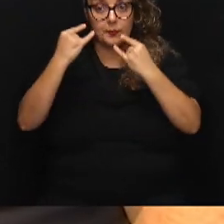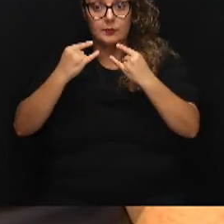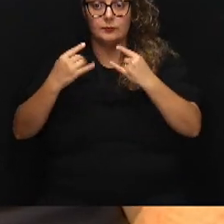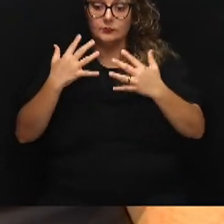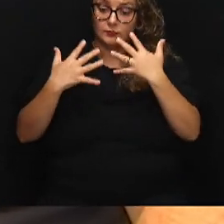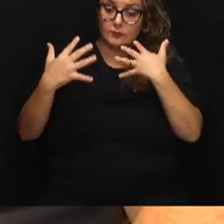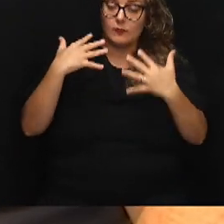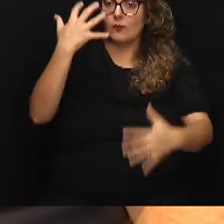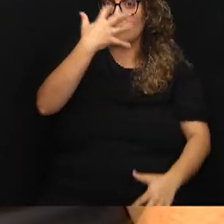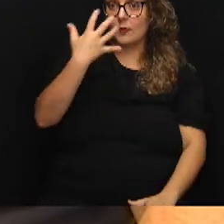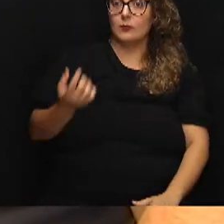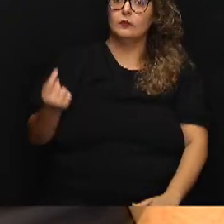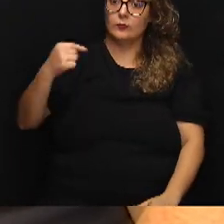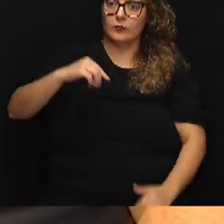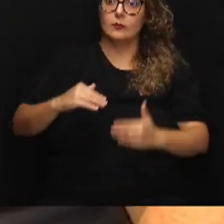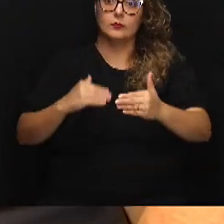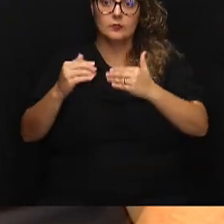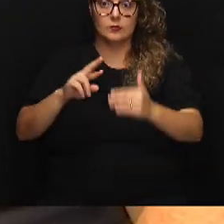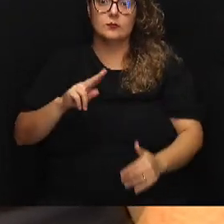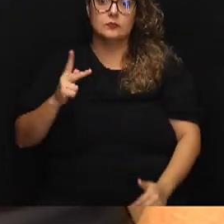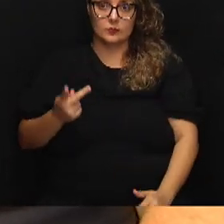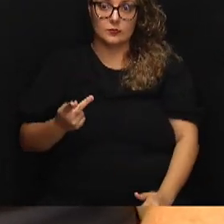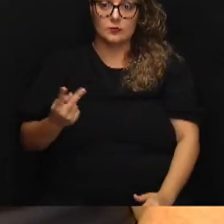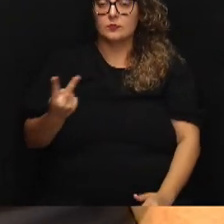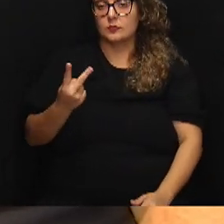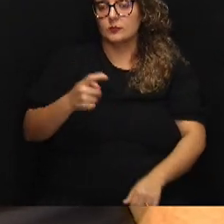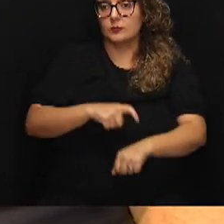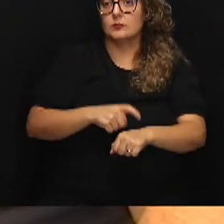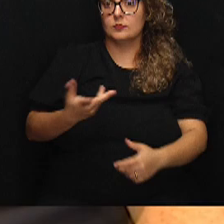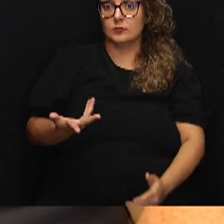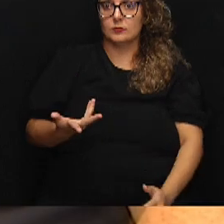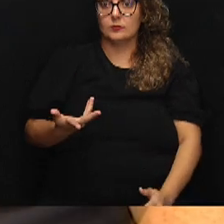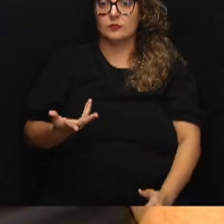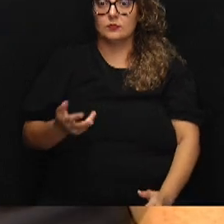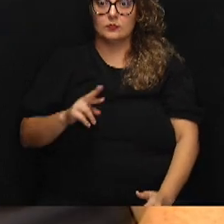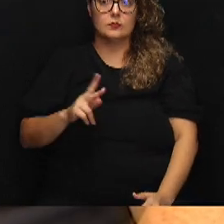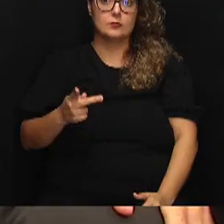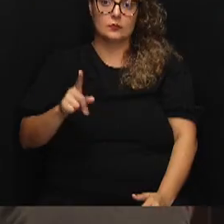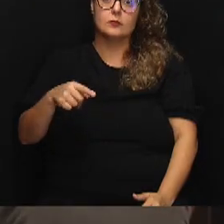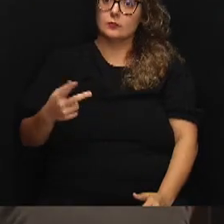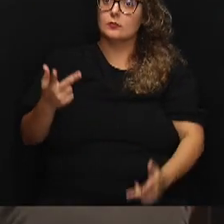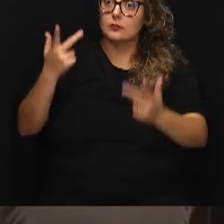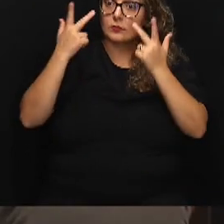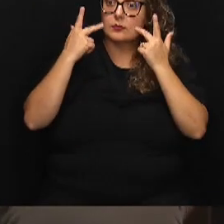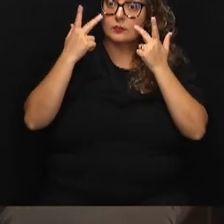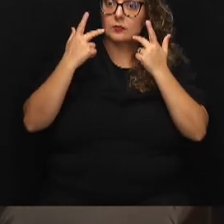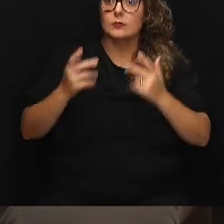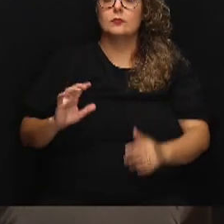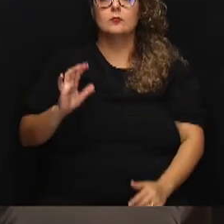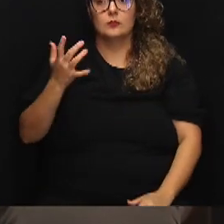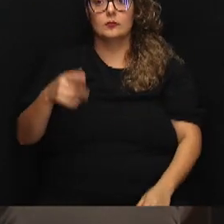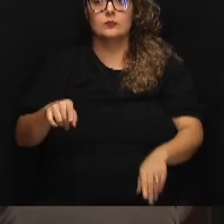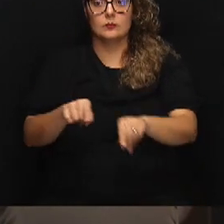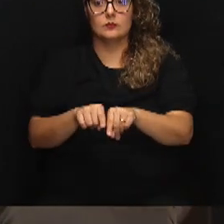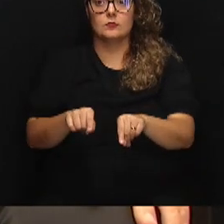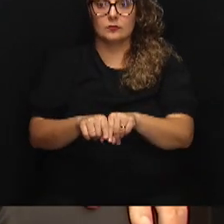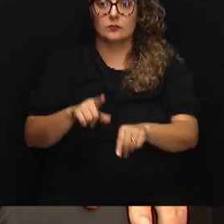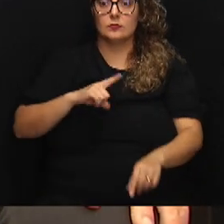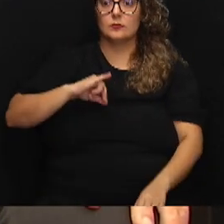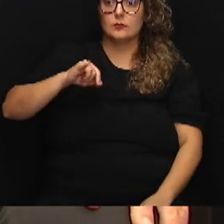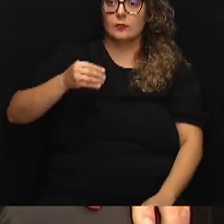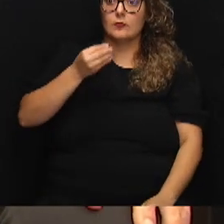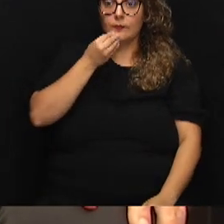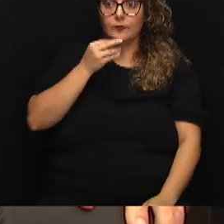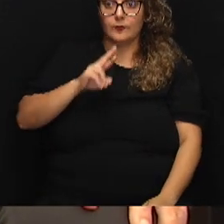encantam e vêm construir a sua carreira num segundo momento, por exemplo, dentro de recursos humanos. Isso é muito natural. Acontece muito de você ter a oportunidade de ir para